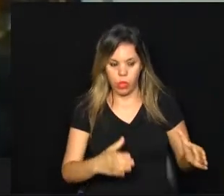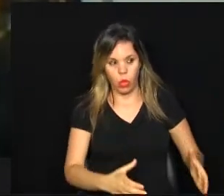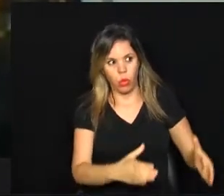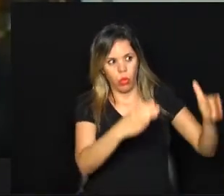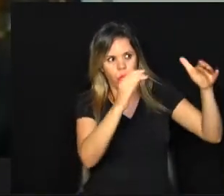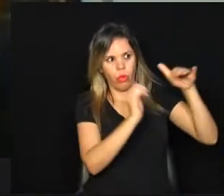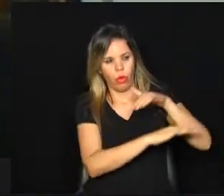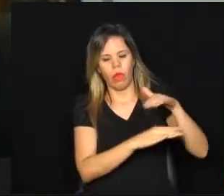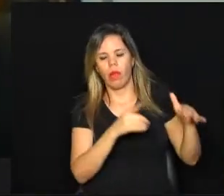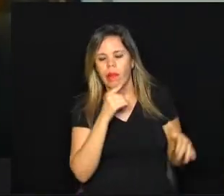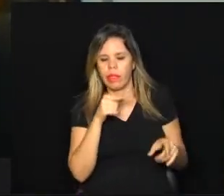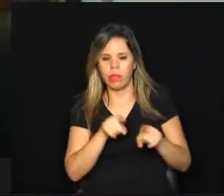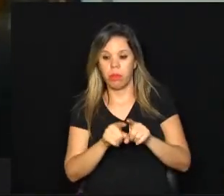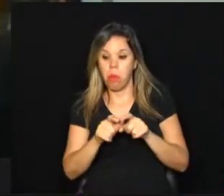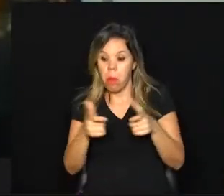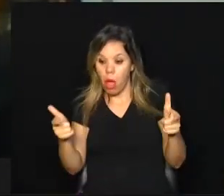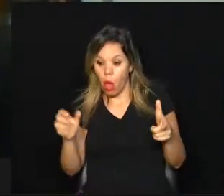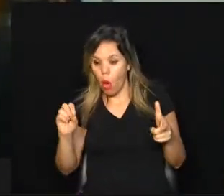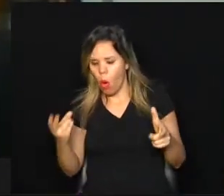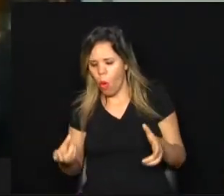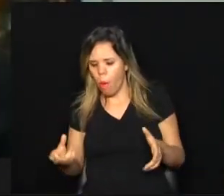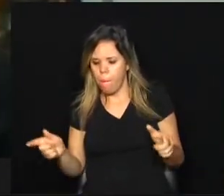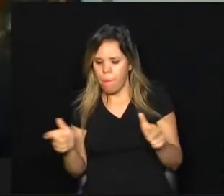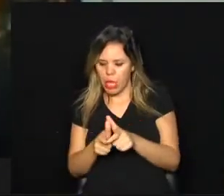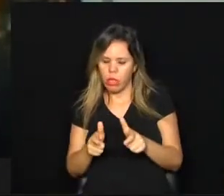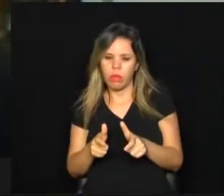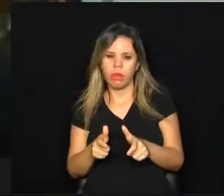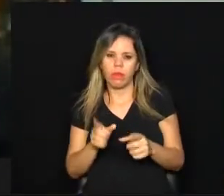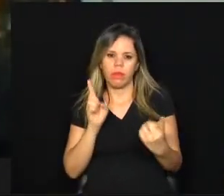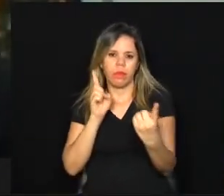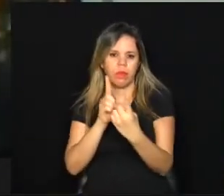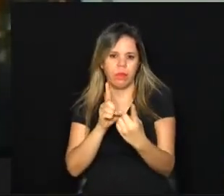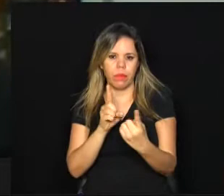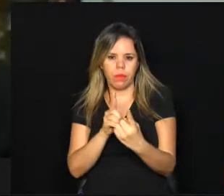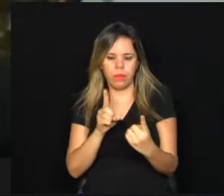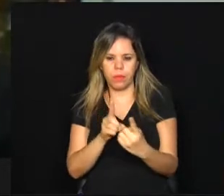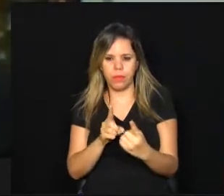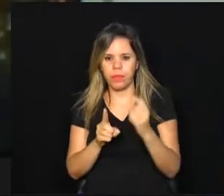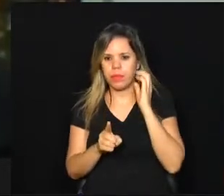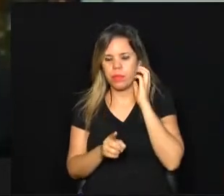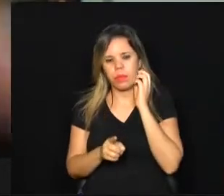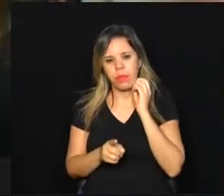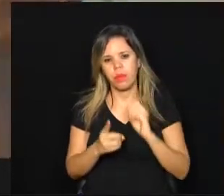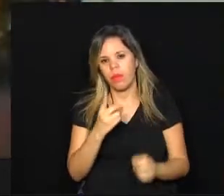dimensão maior ou menor, mas para atender a uma demanda de